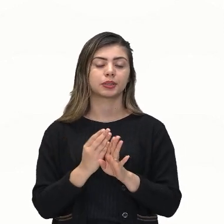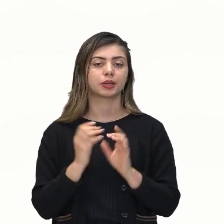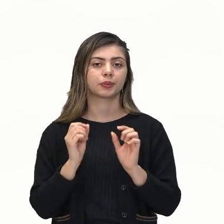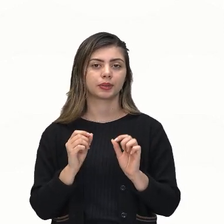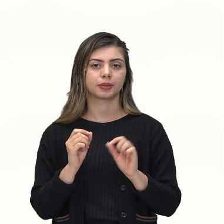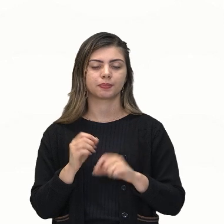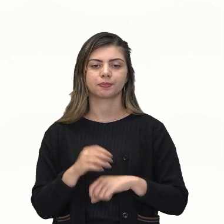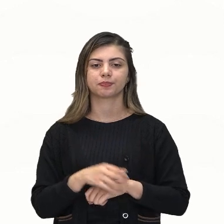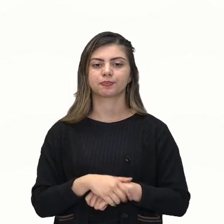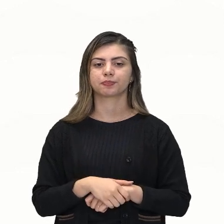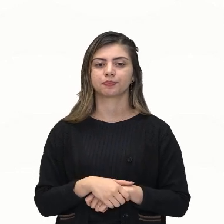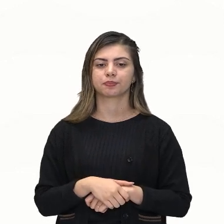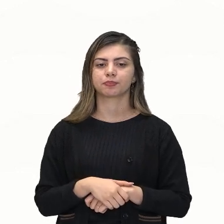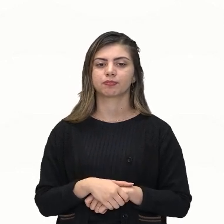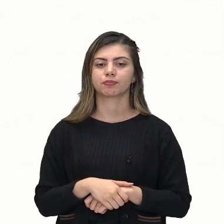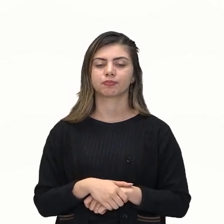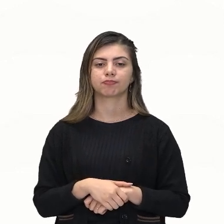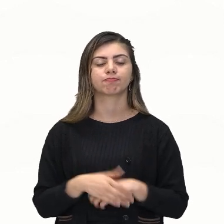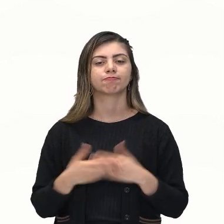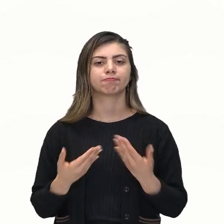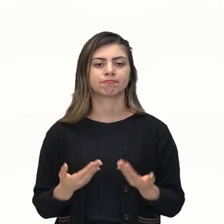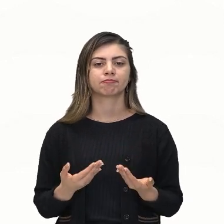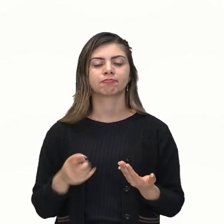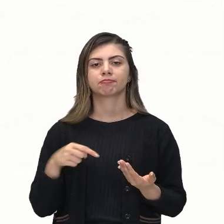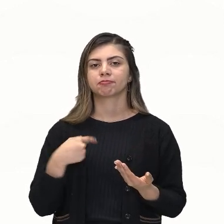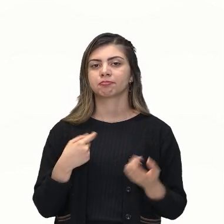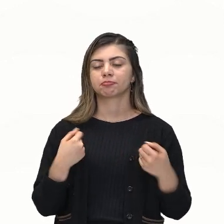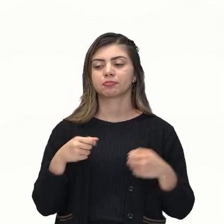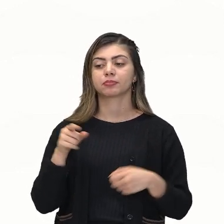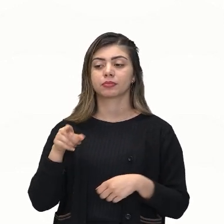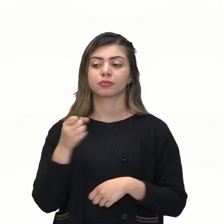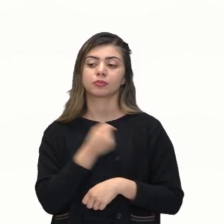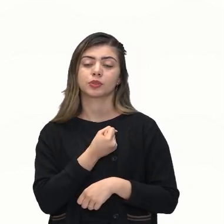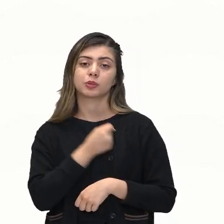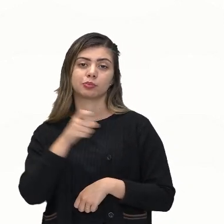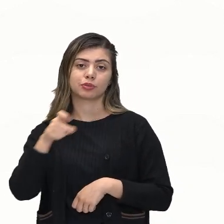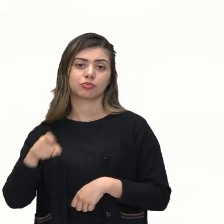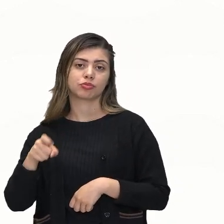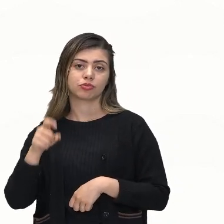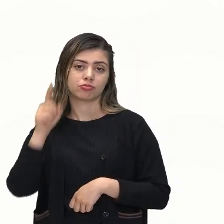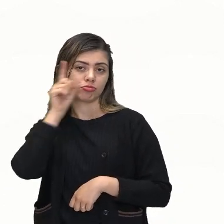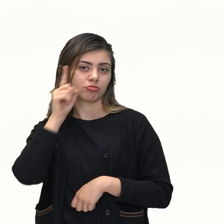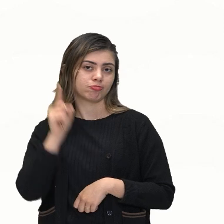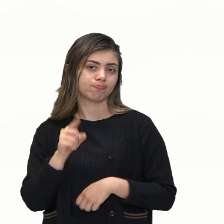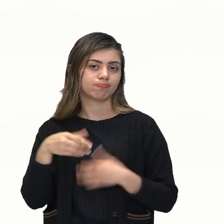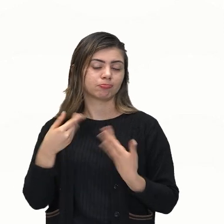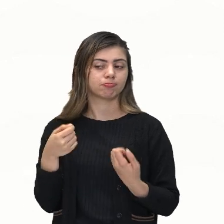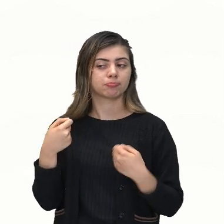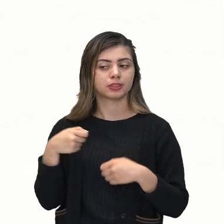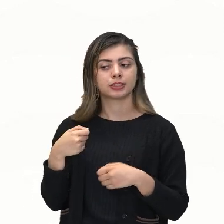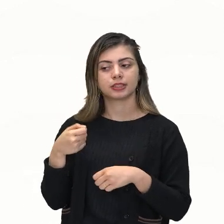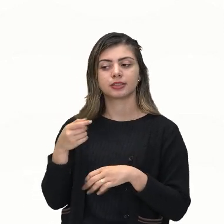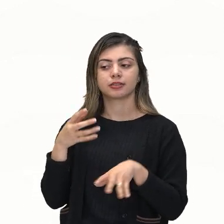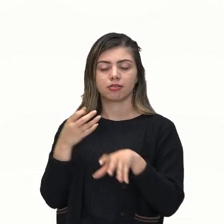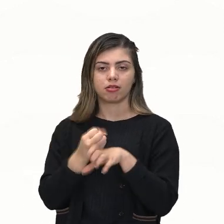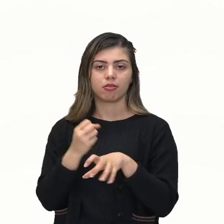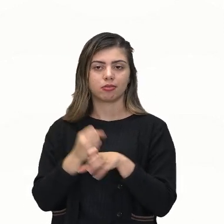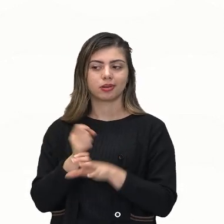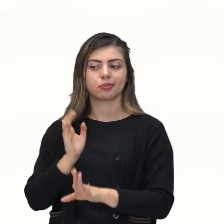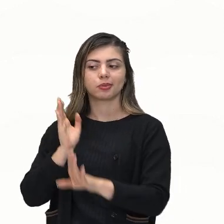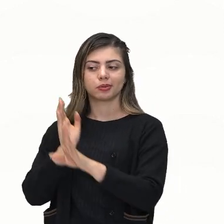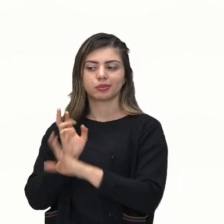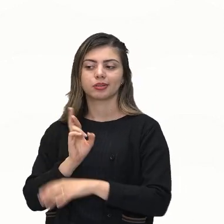tá? Eu quero encontrar aqui o valor do x, certo? Então, se eu quero encontrar o valor do x,